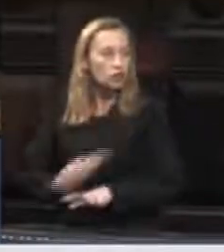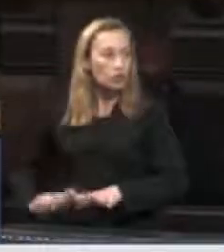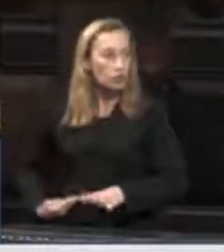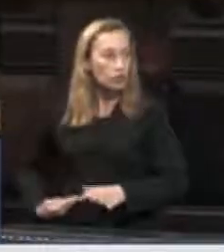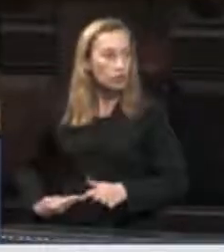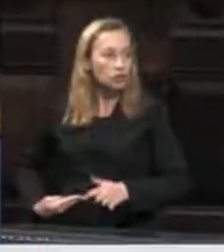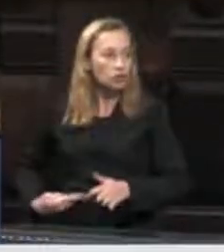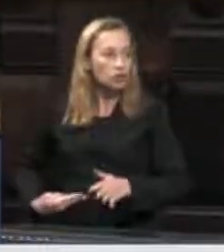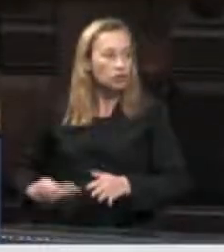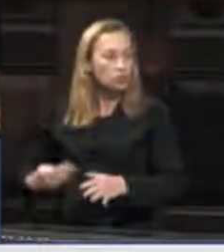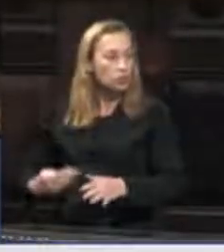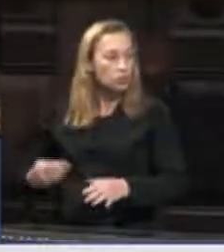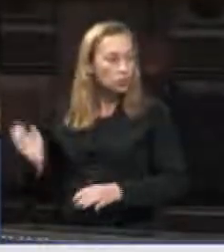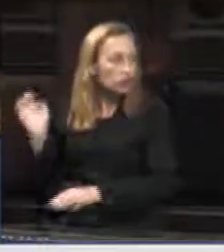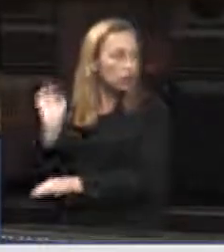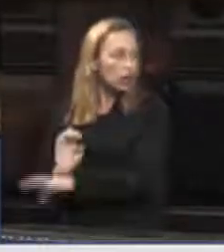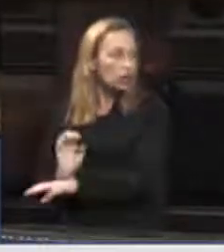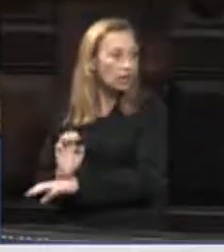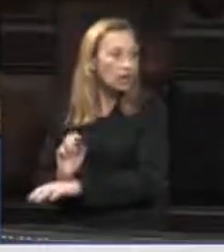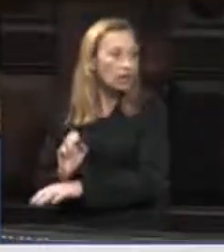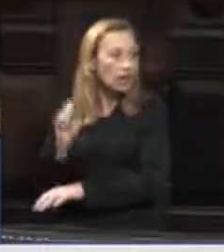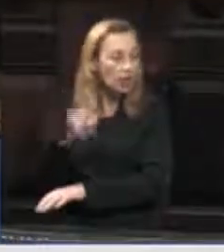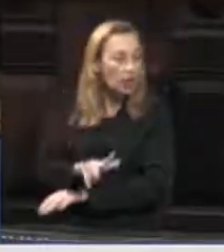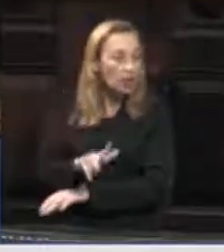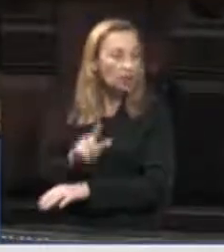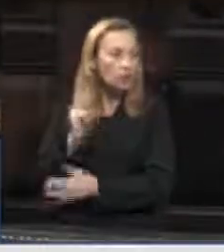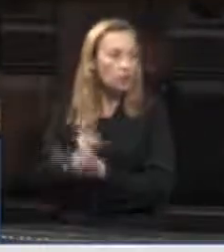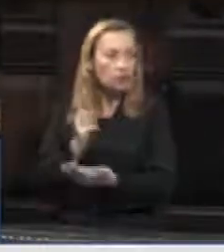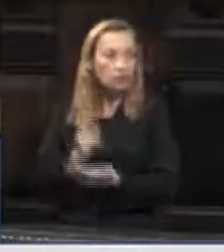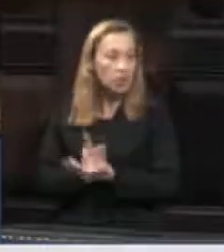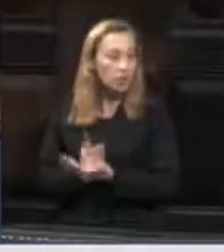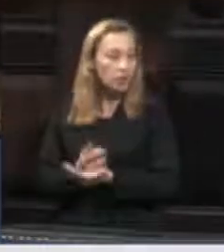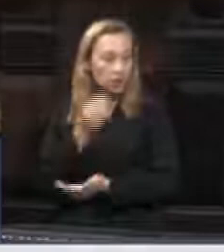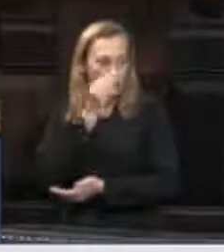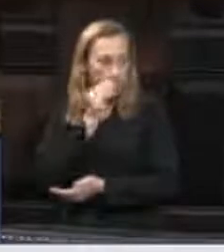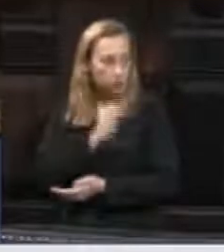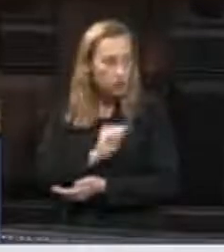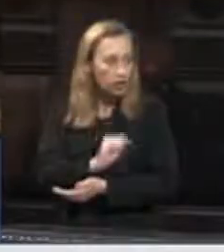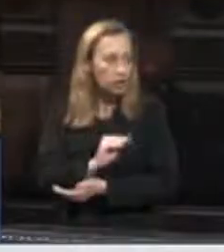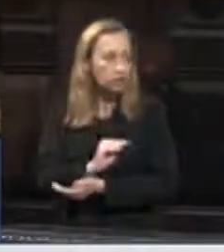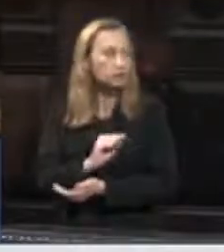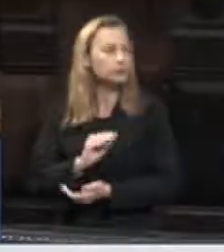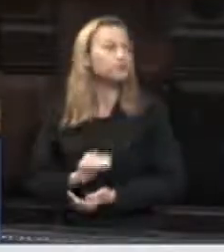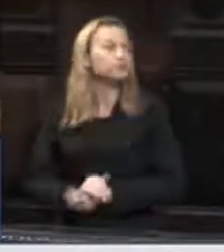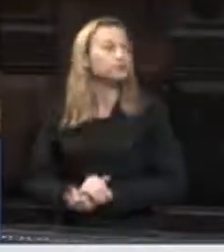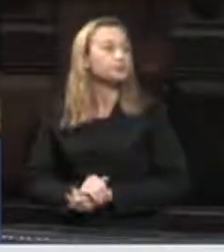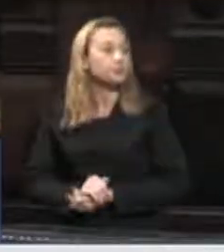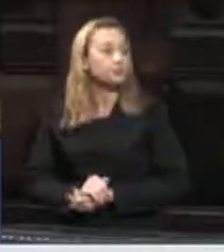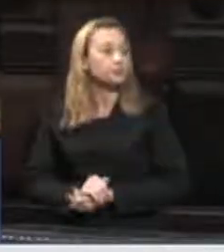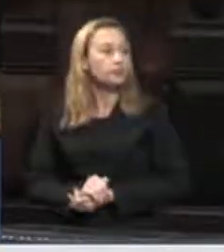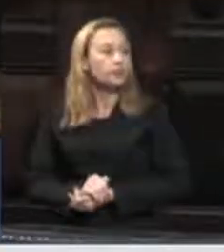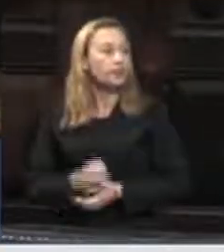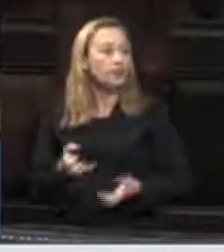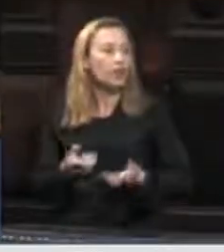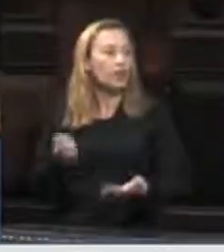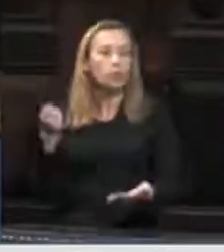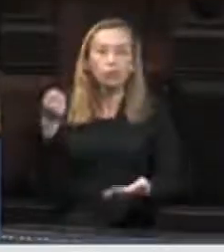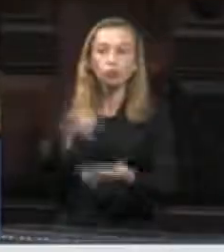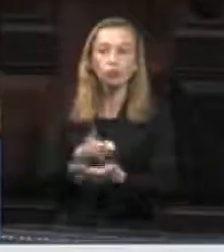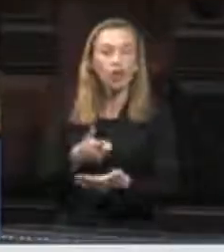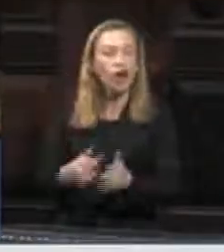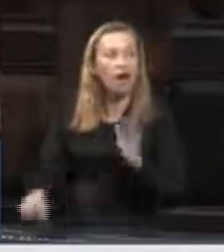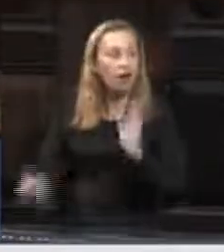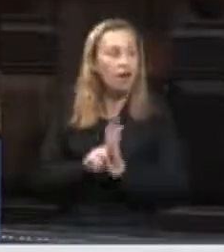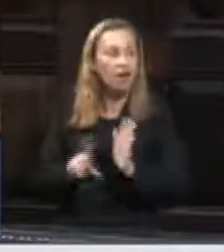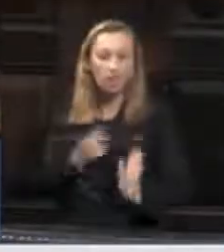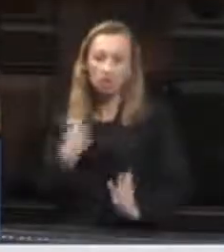Estado, deputado Flávio Serafini, que faz pouco caso, faz ouvidos de mercador para cumprir a lei que nós votamos aqui e